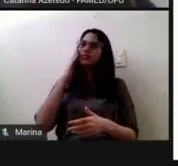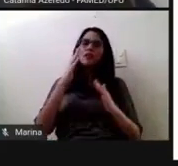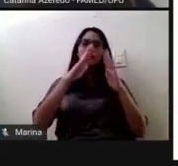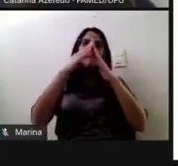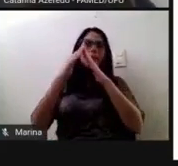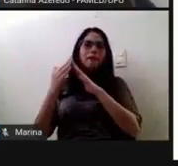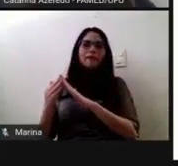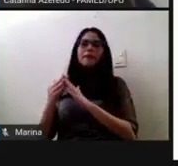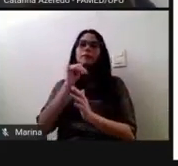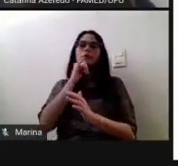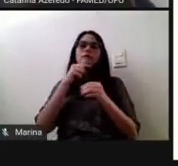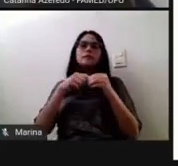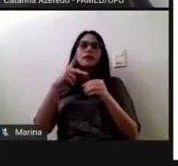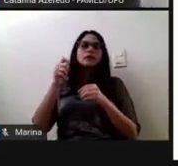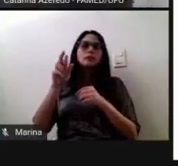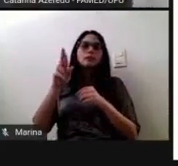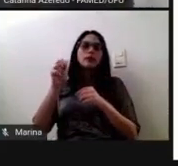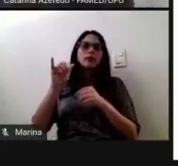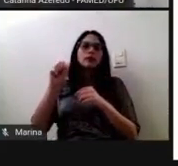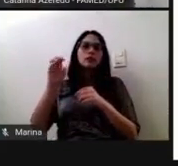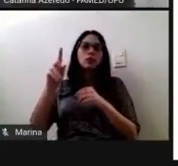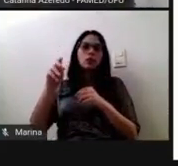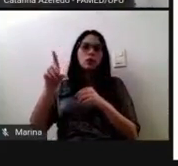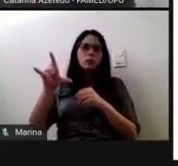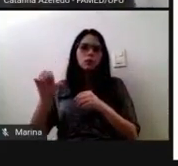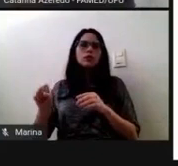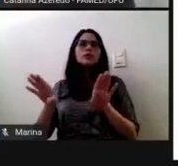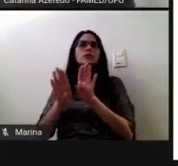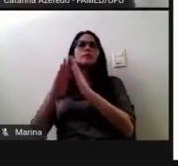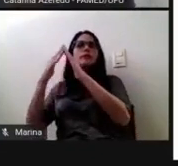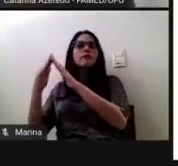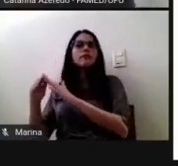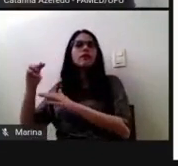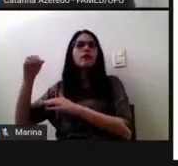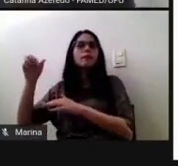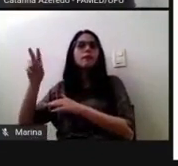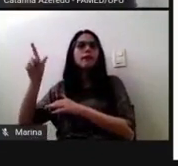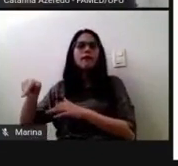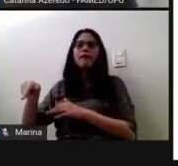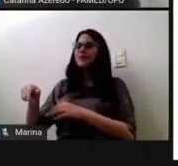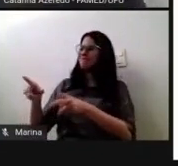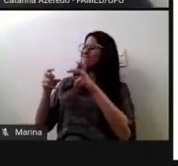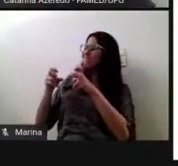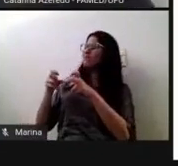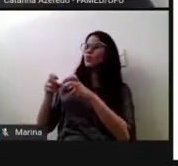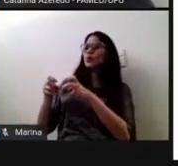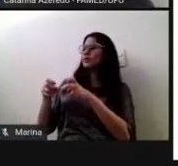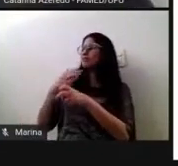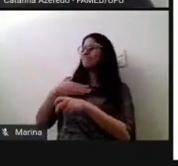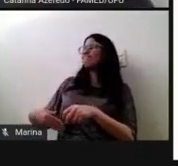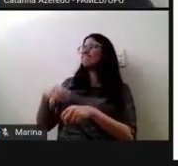exemplo de Paraisópolis, o exemplo agora da favela da Maré, que também segue na mesma linha, né,